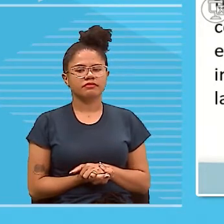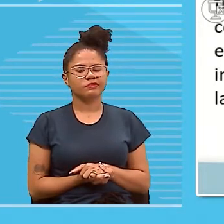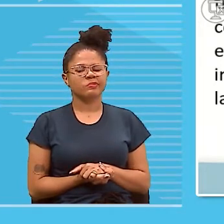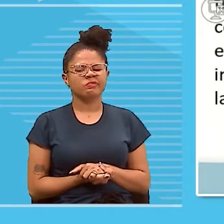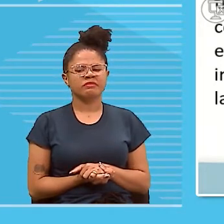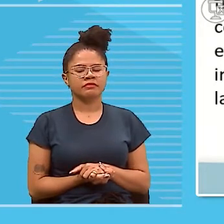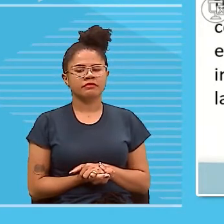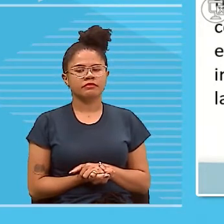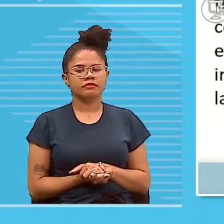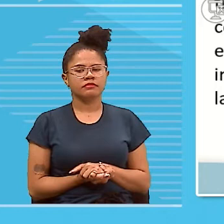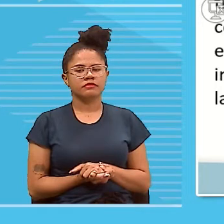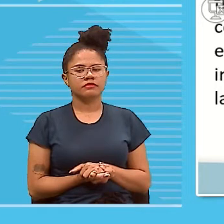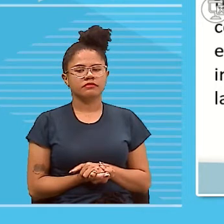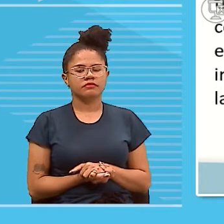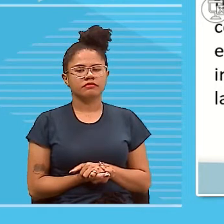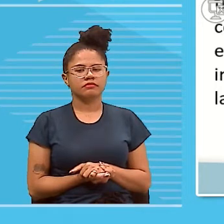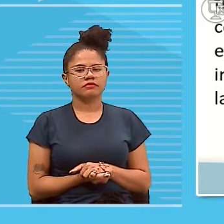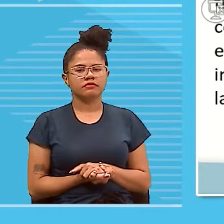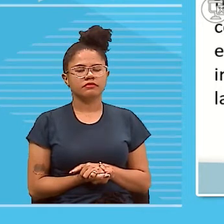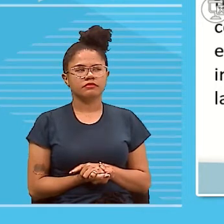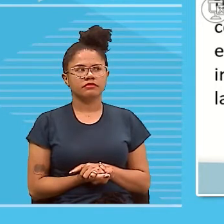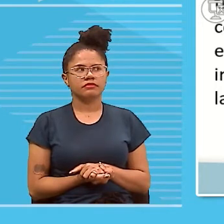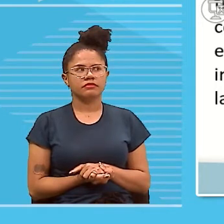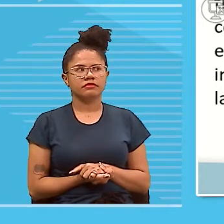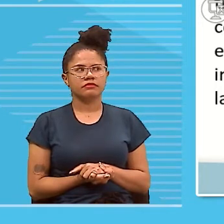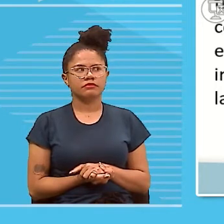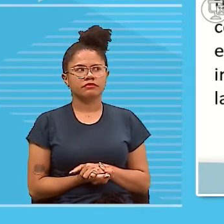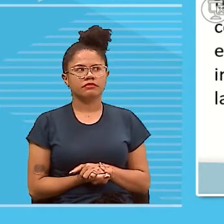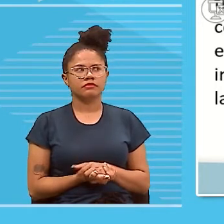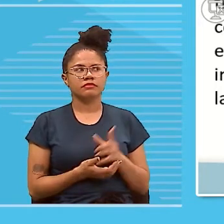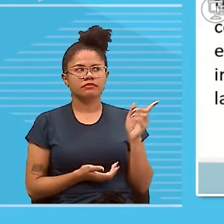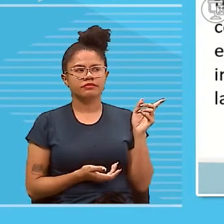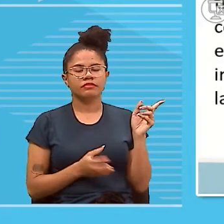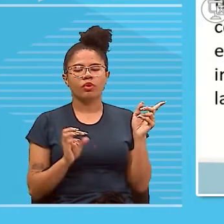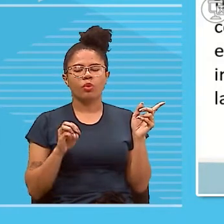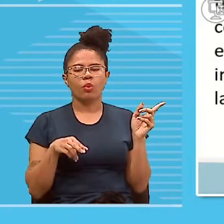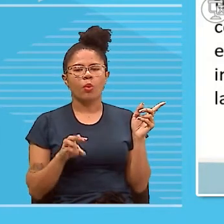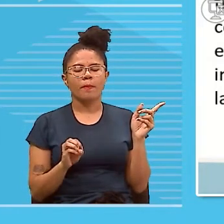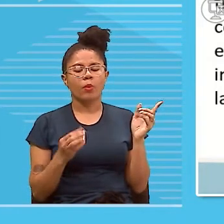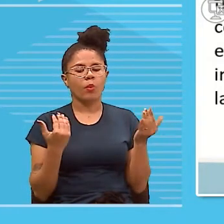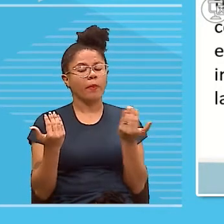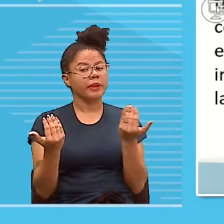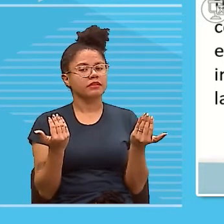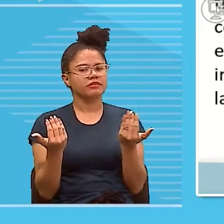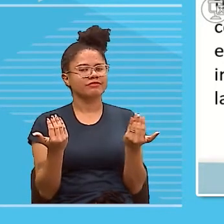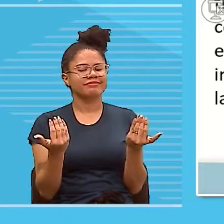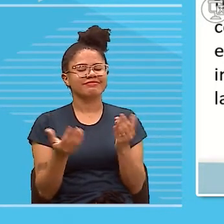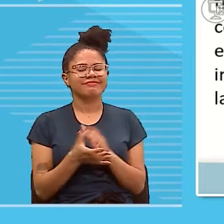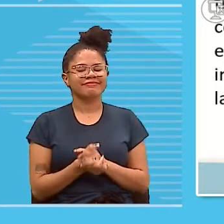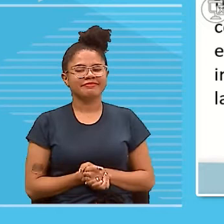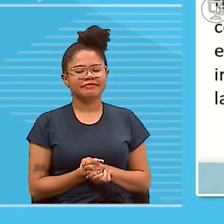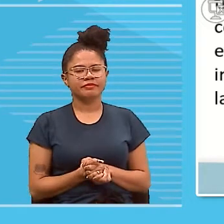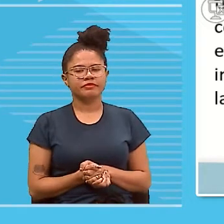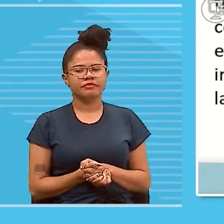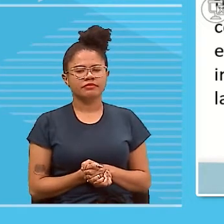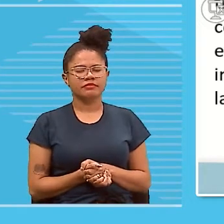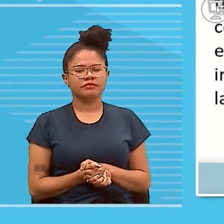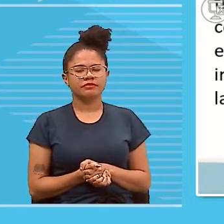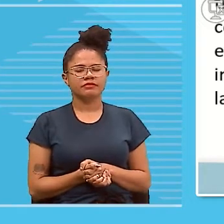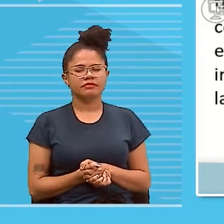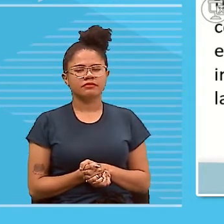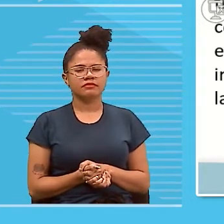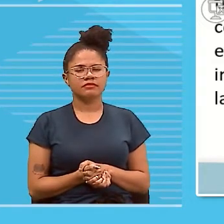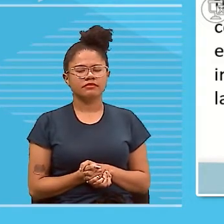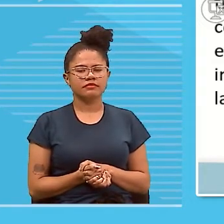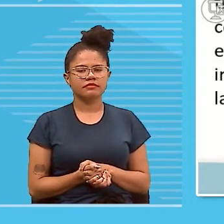como um trovão distante era como um trovão distante é uma comparação aí né Fabiana esfregou as